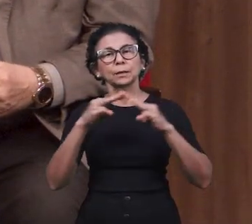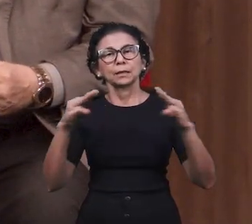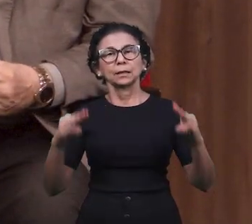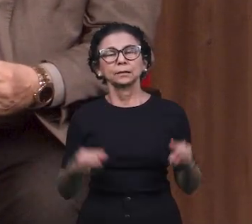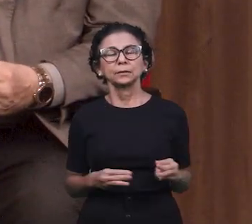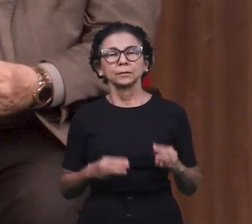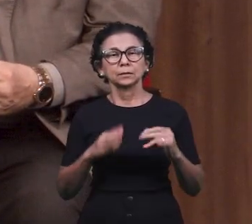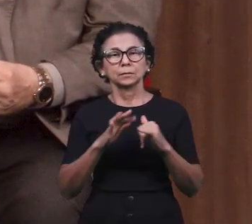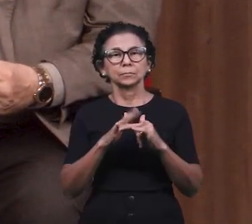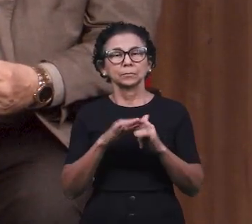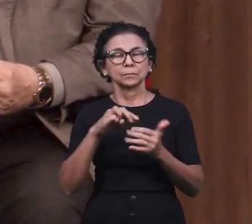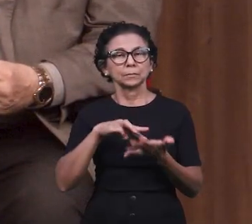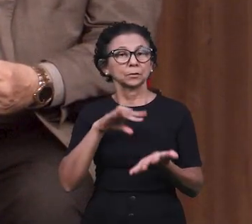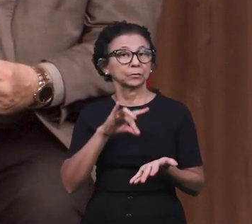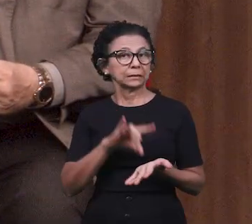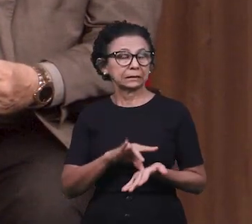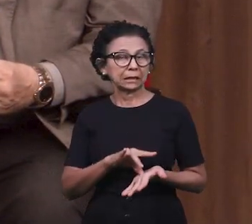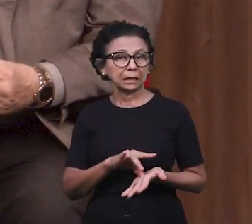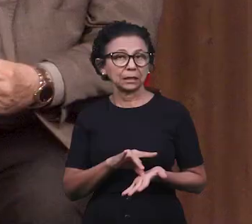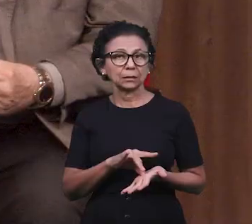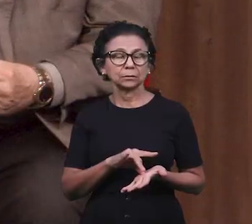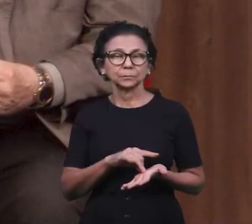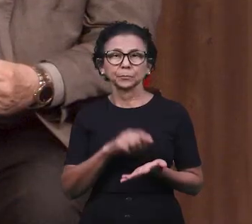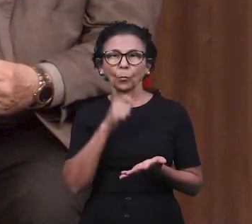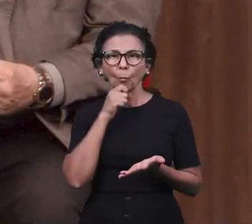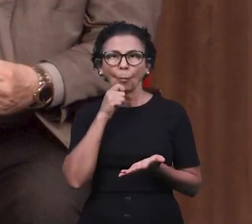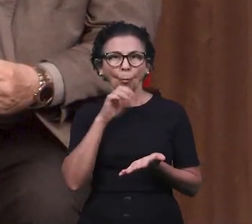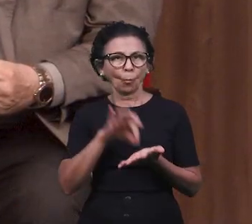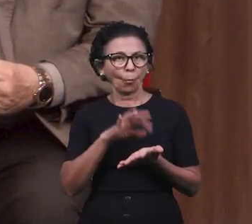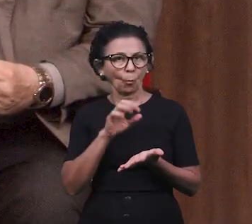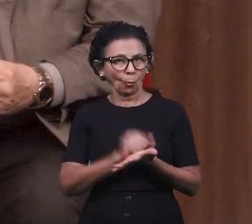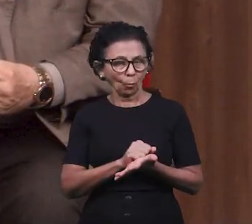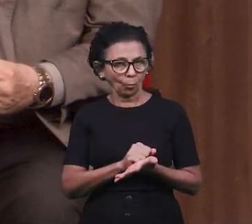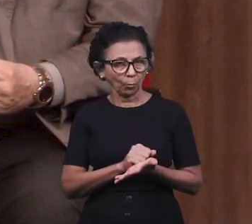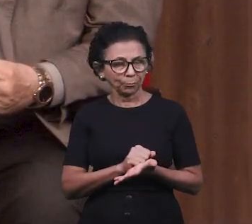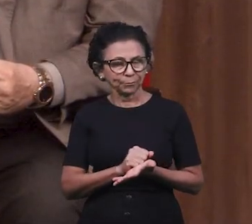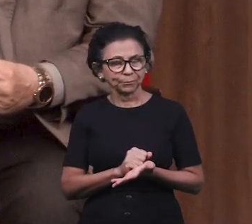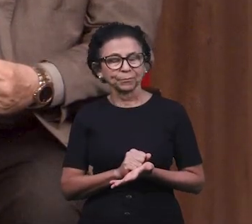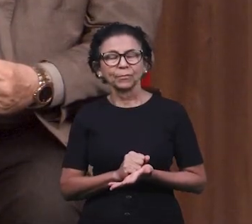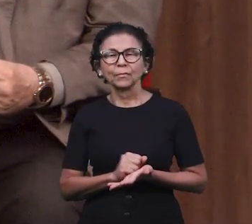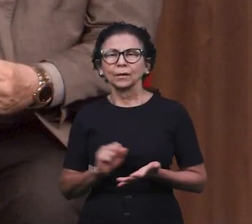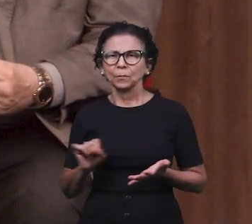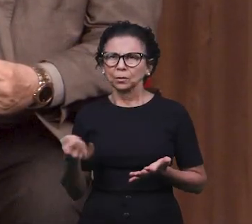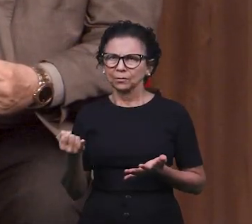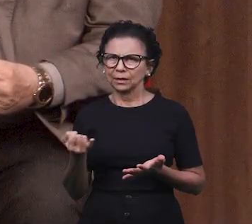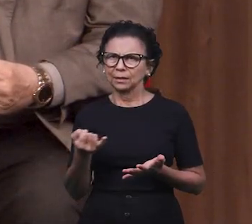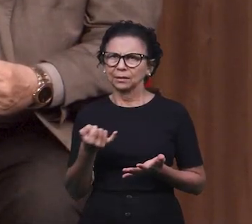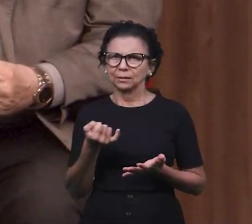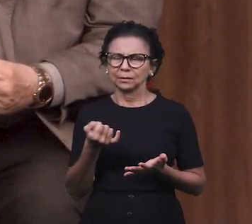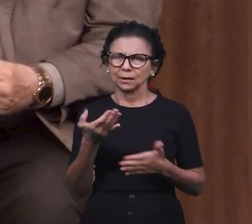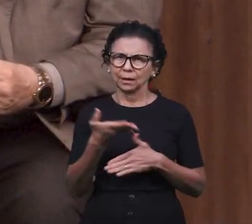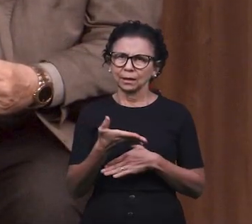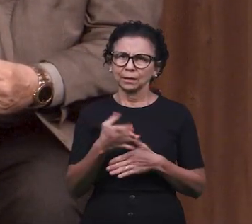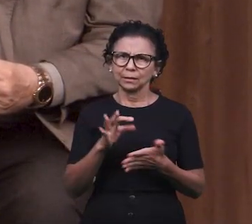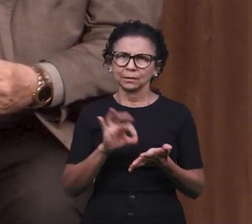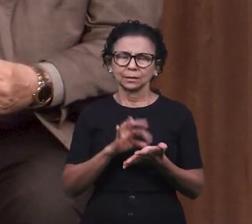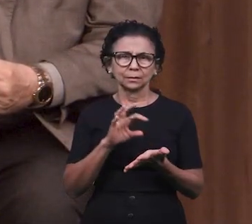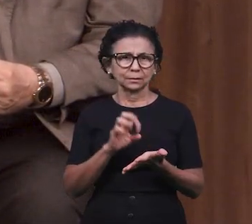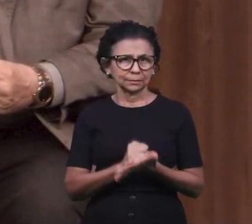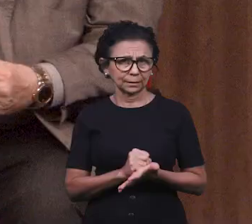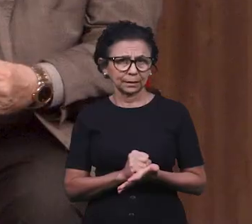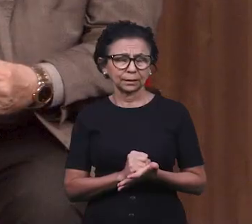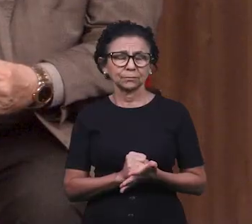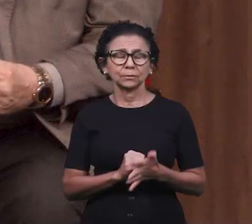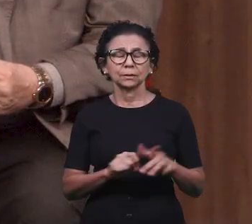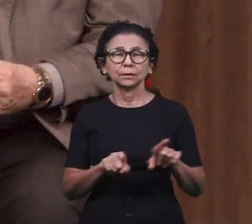YouTube. Se você não está inscrito, aproveite para se inscrever. E se você está inscrito, curta, comente e compartilhe, porque